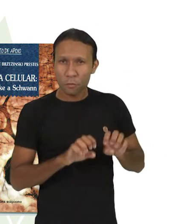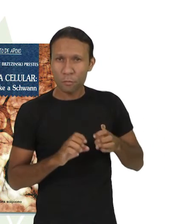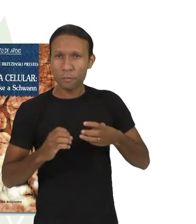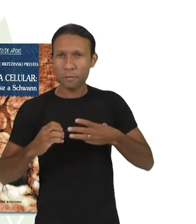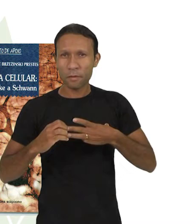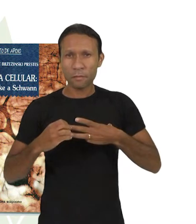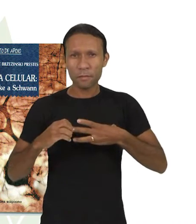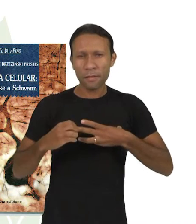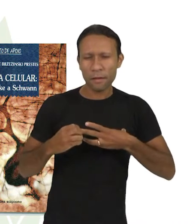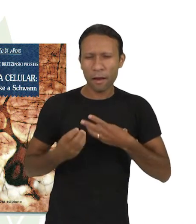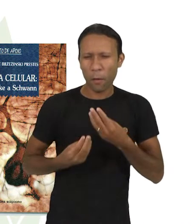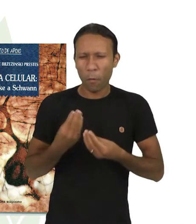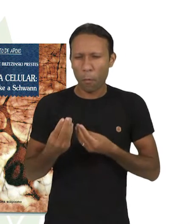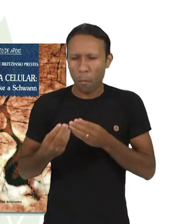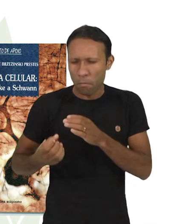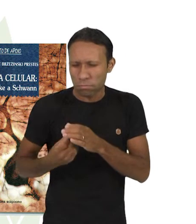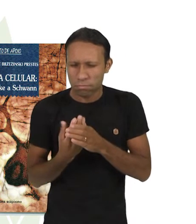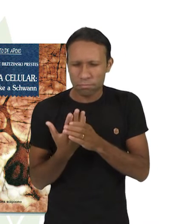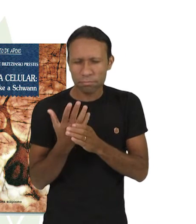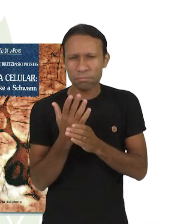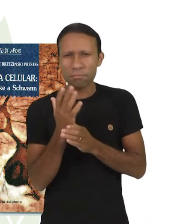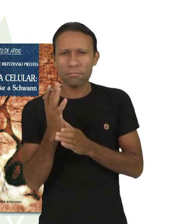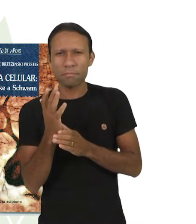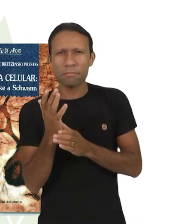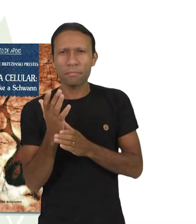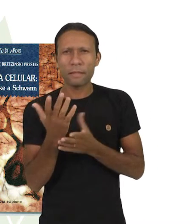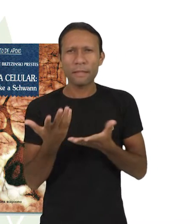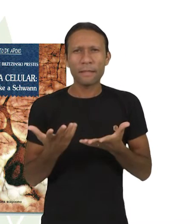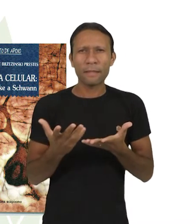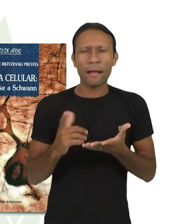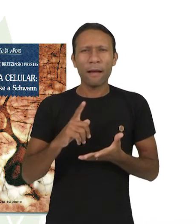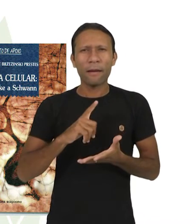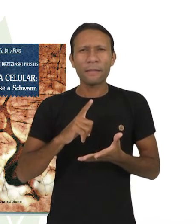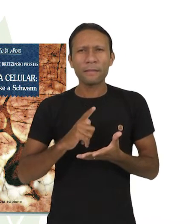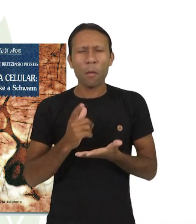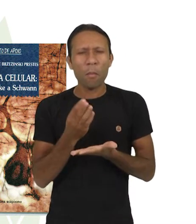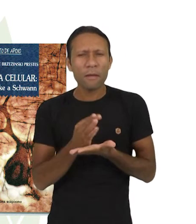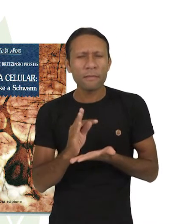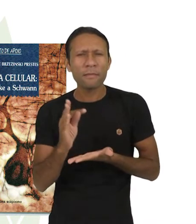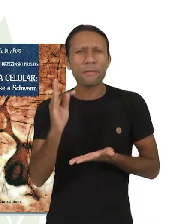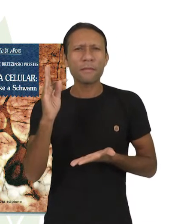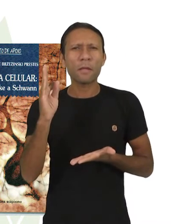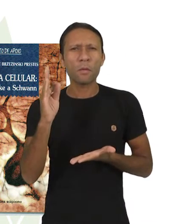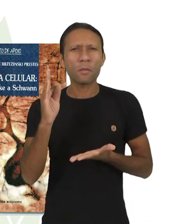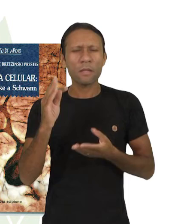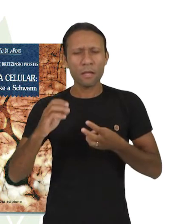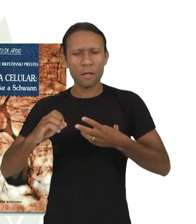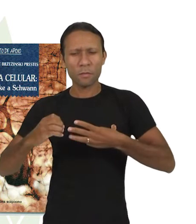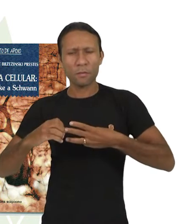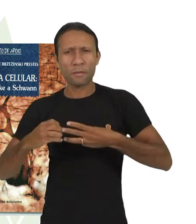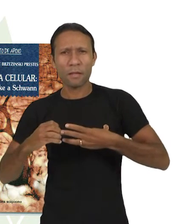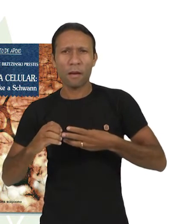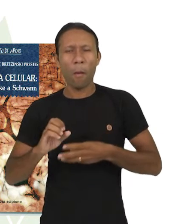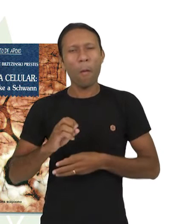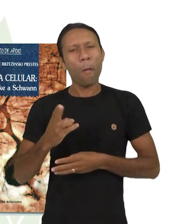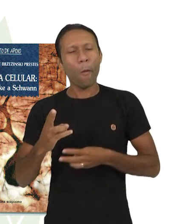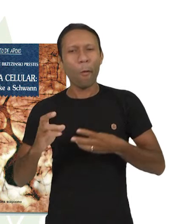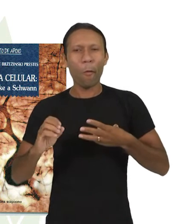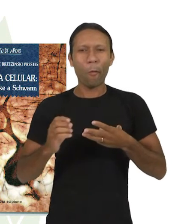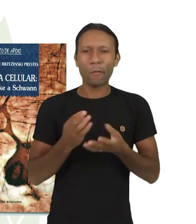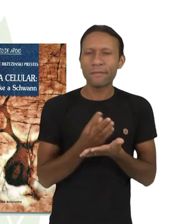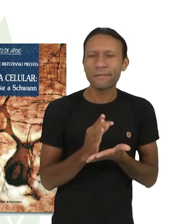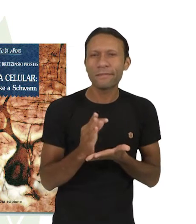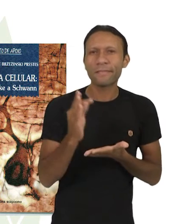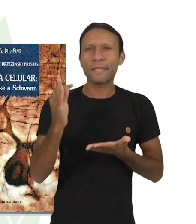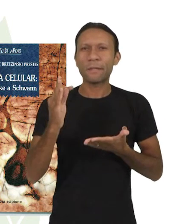estrutura celular, ou sobre o que a gente se forma e tudo mais, a gente chega no que a gente chama de teoria celular, tá? Ou teoria dos